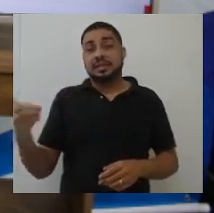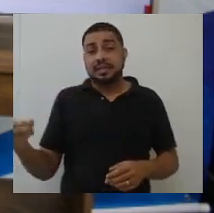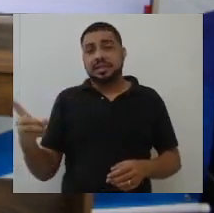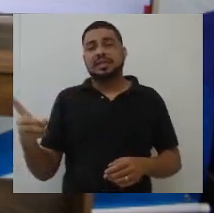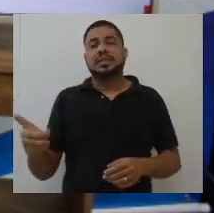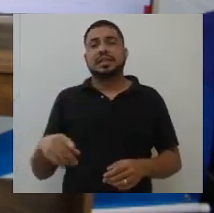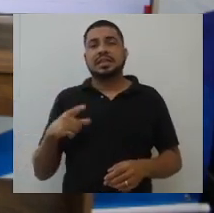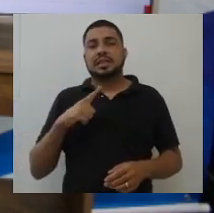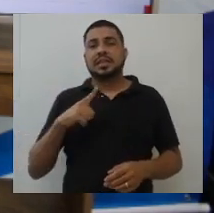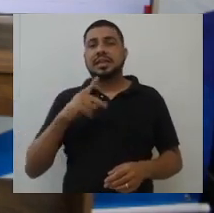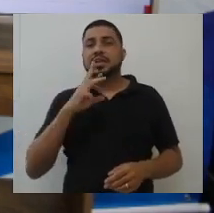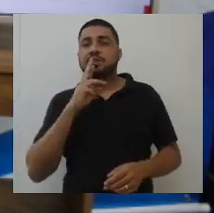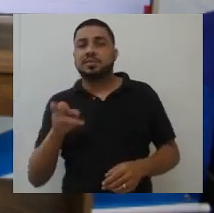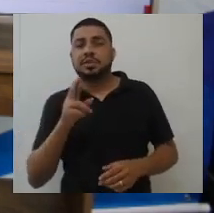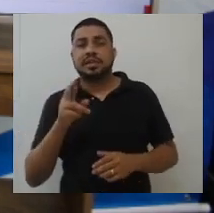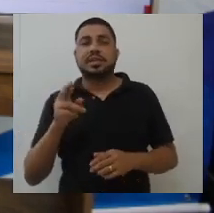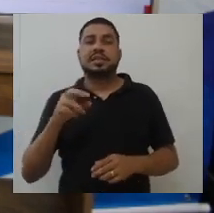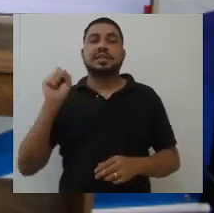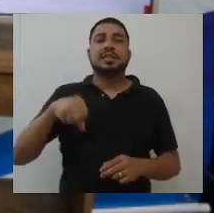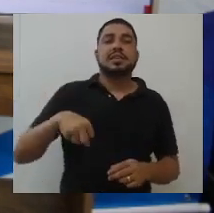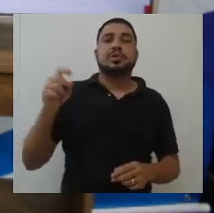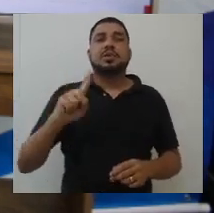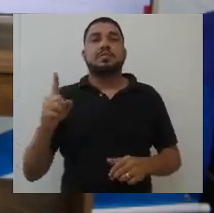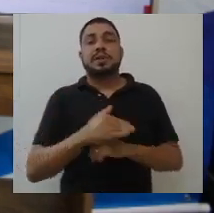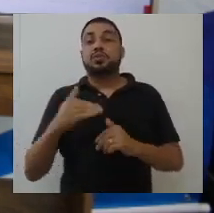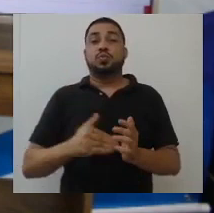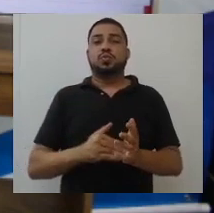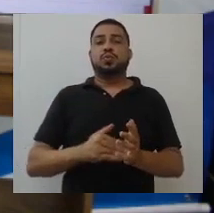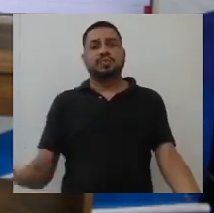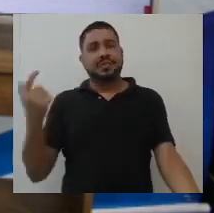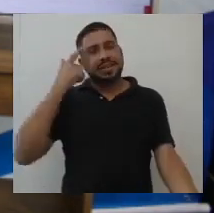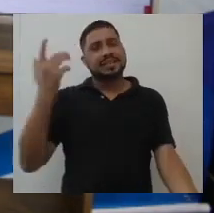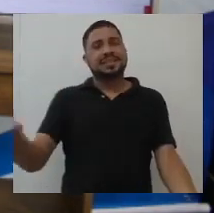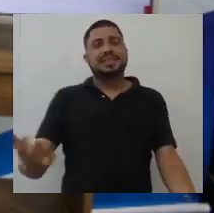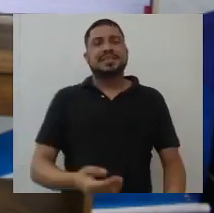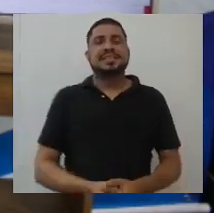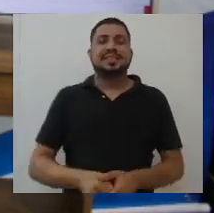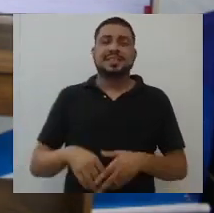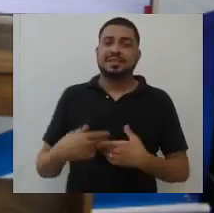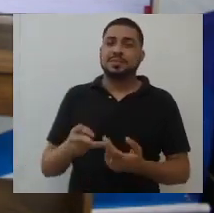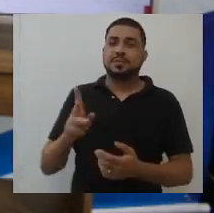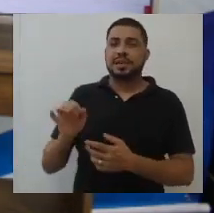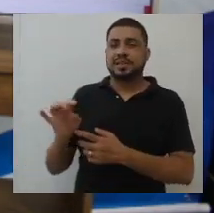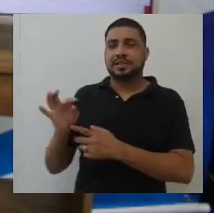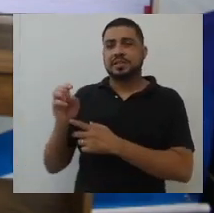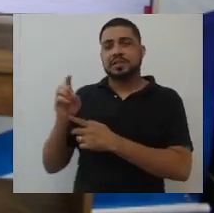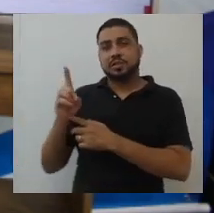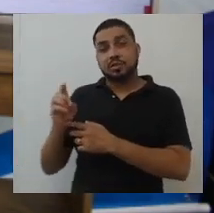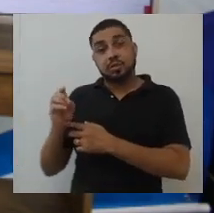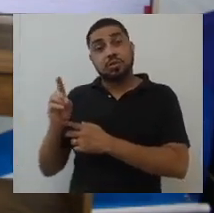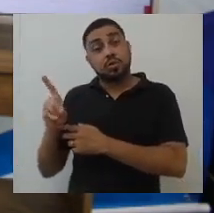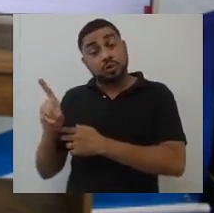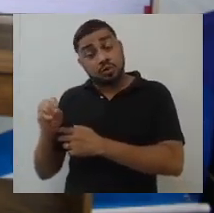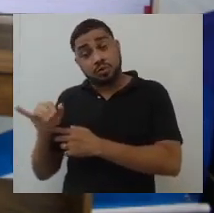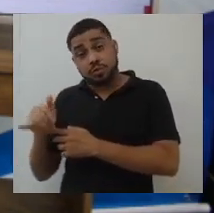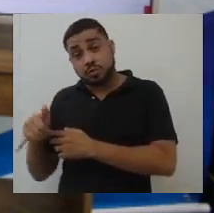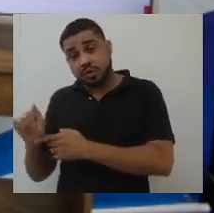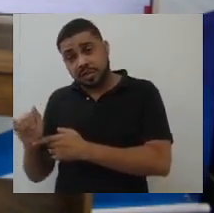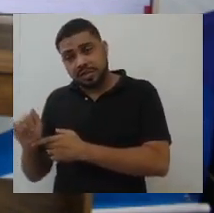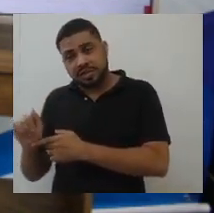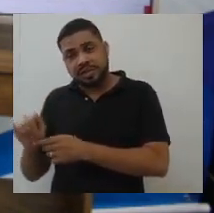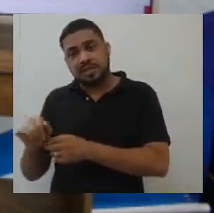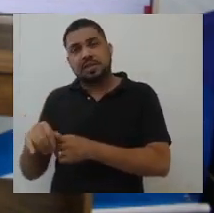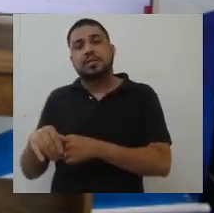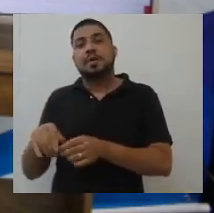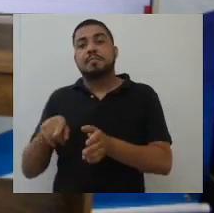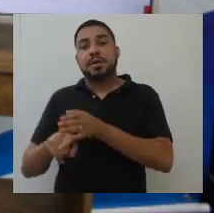mania de responder sim ou não para tudo, né? Então, até falei aqui, citei de intercâmbio, where do you live? É uma pergunta que exige mais que um sim ou